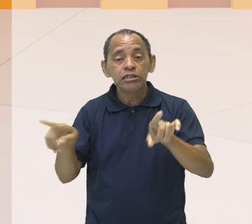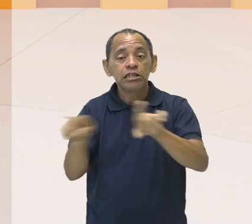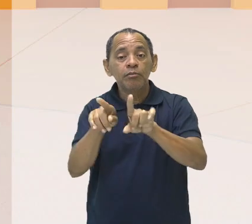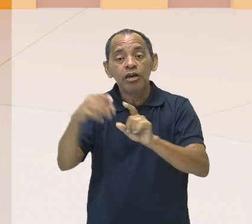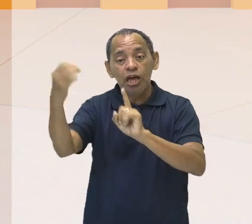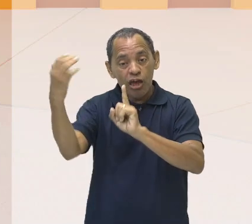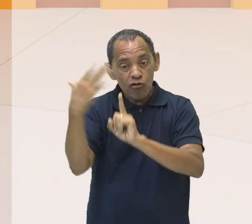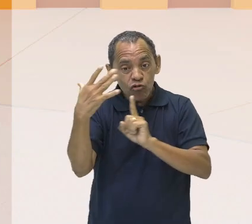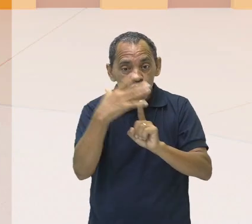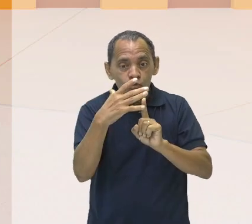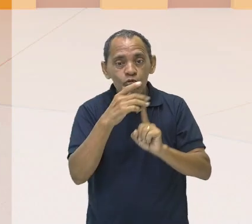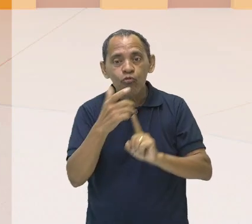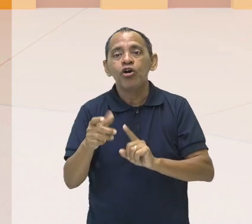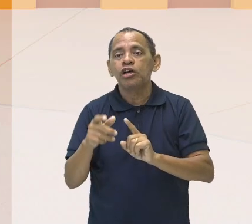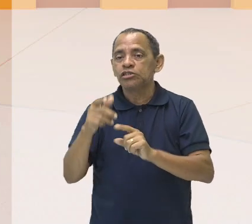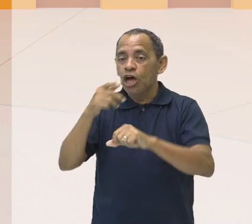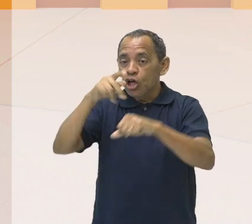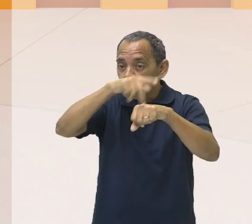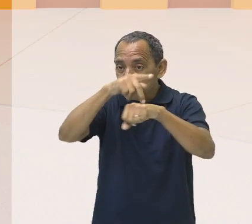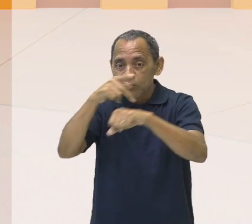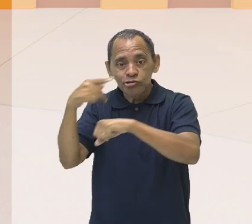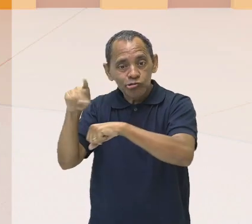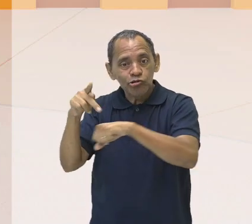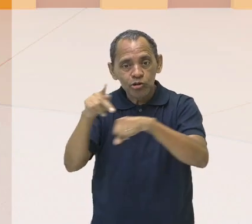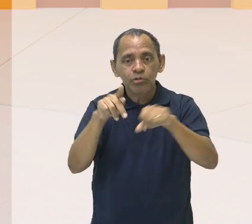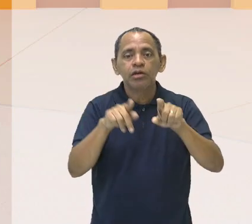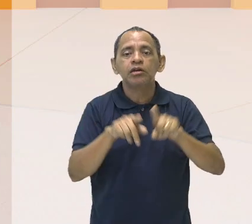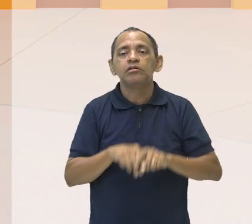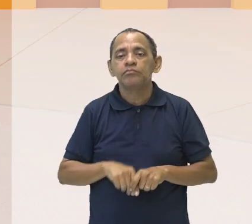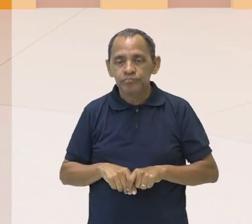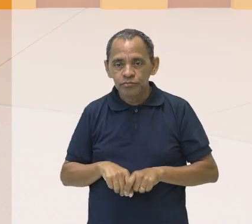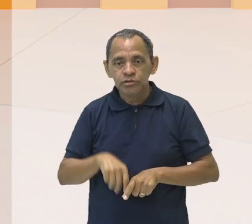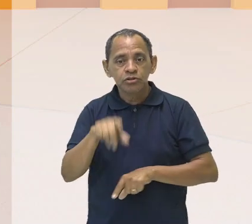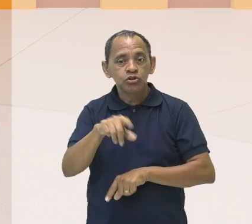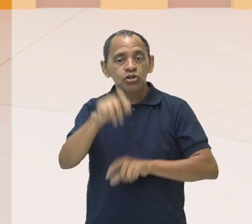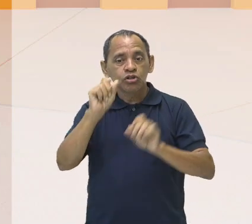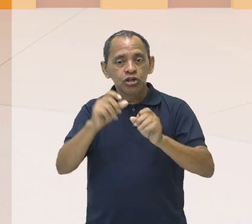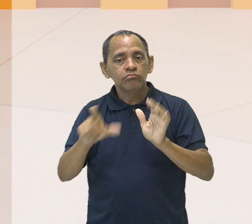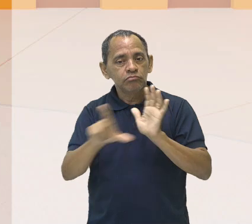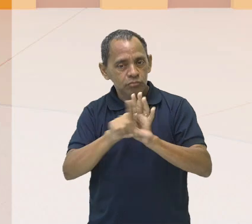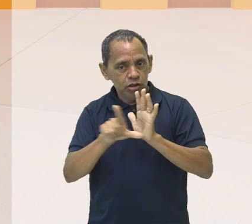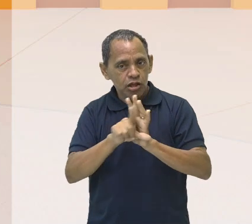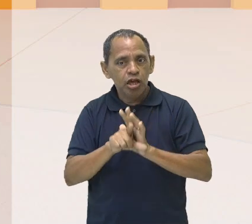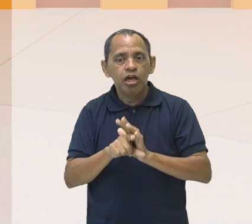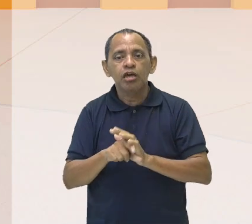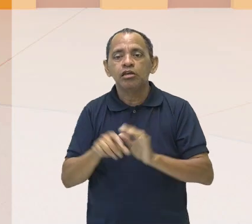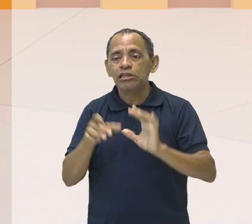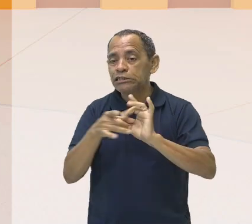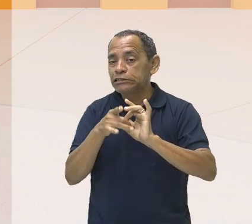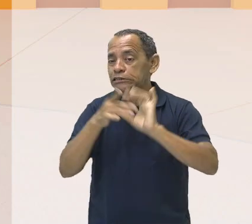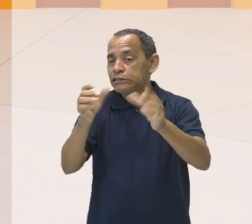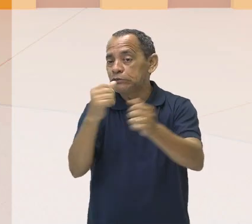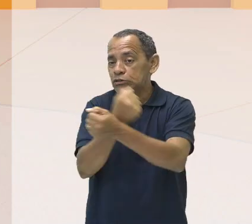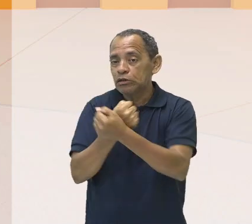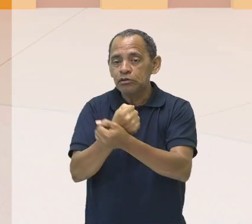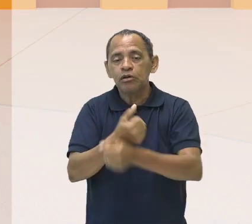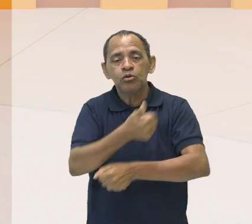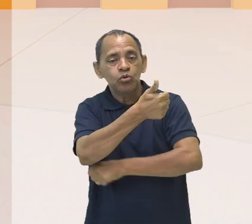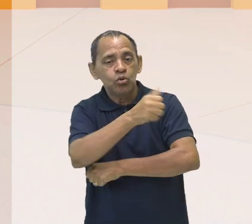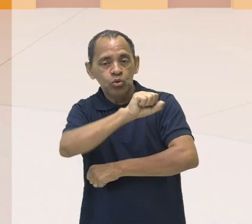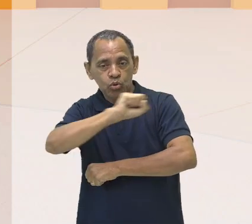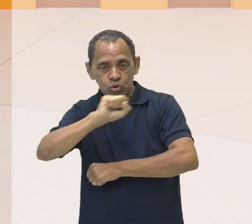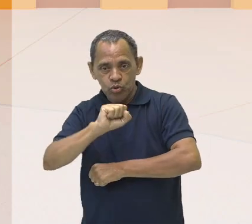ter uma outra medida senão assinar a lei que vai libertar os escravizados em